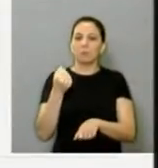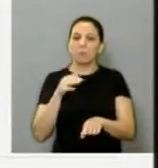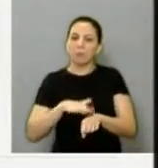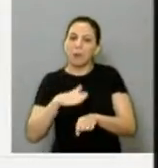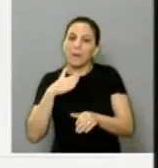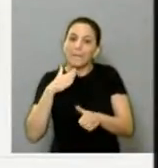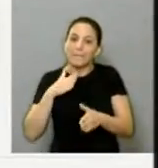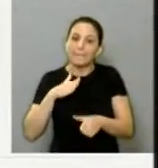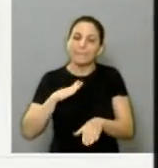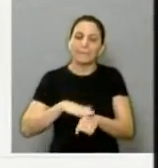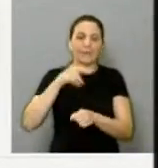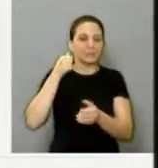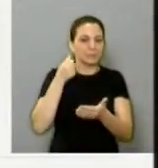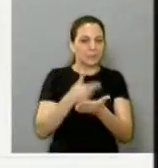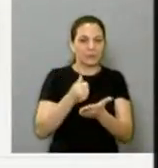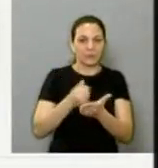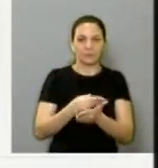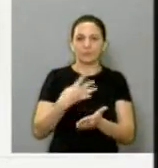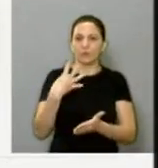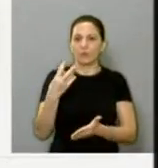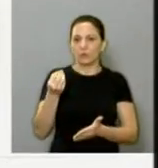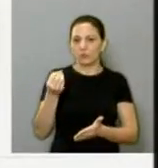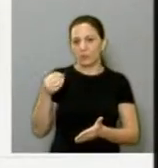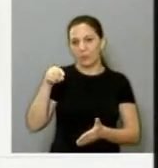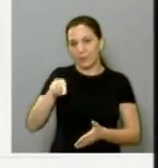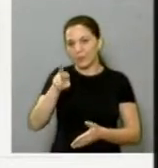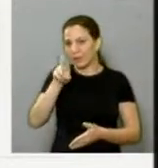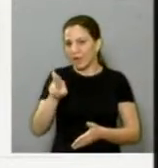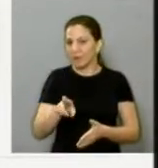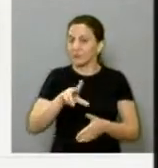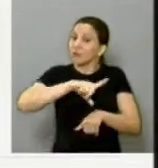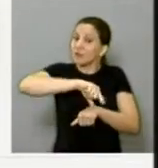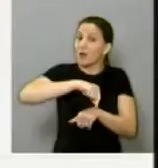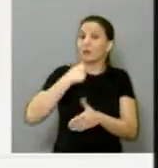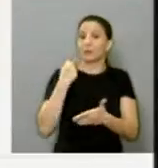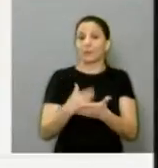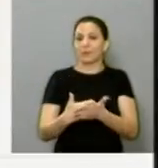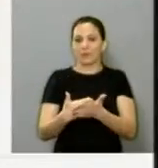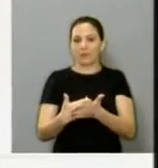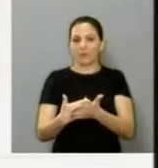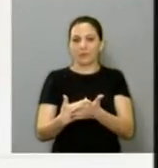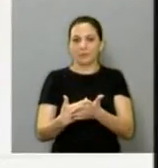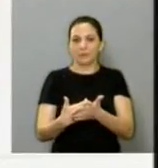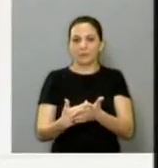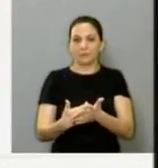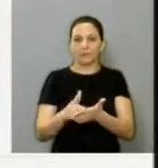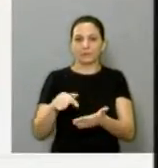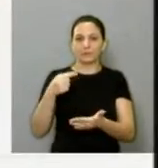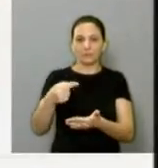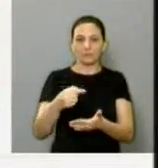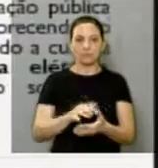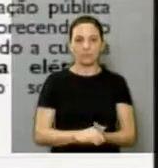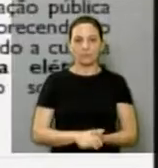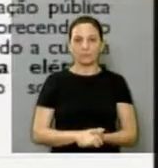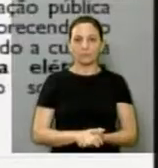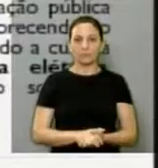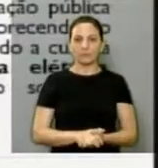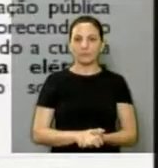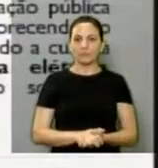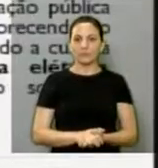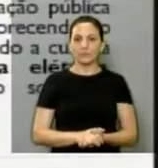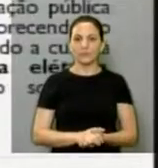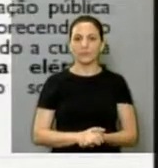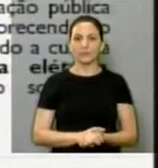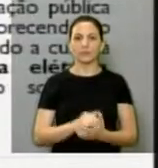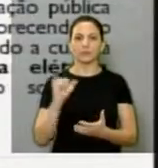seja, quase R$ 400.000 a mais só de atraso, tá certo? Que foi pago, pode seguir.